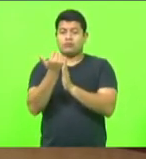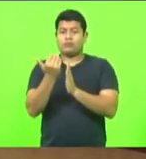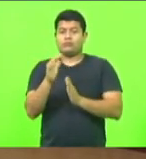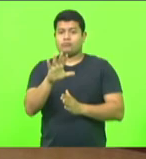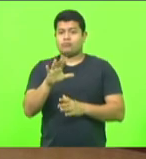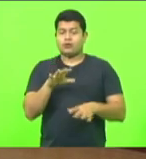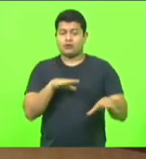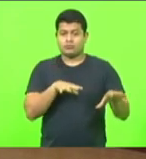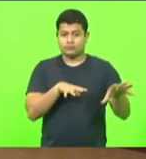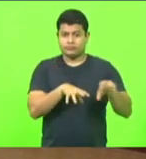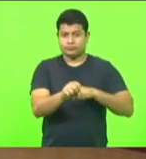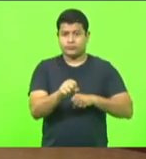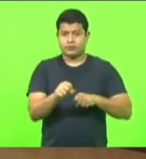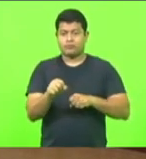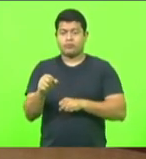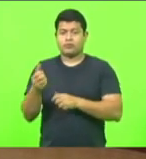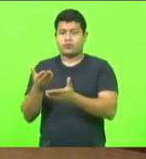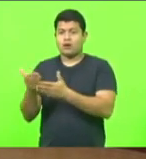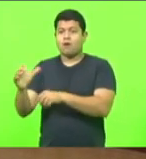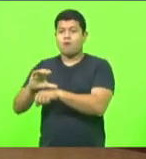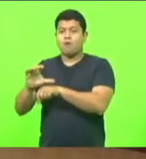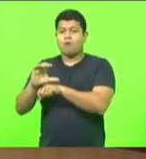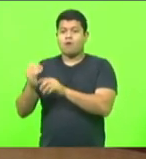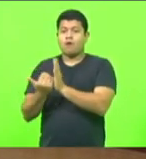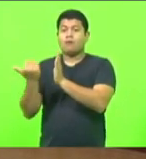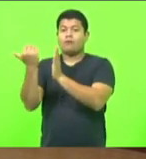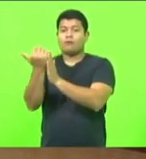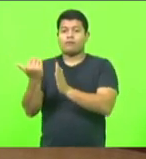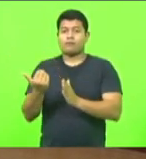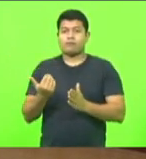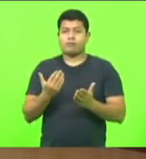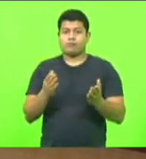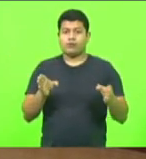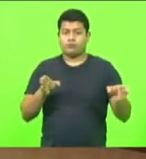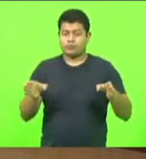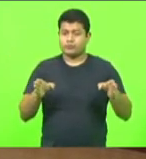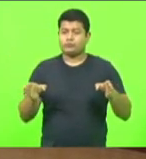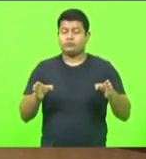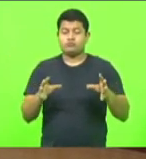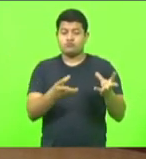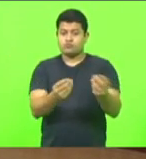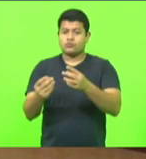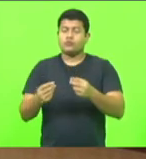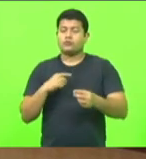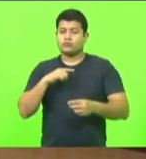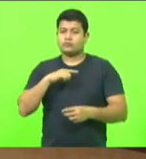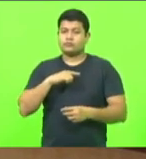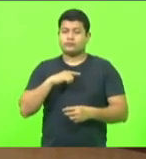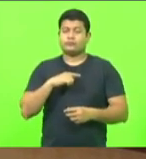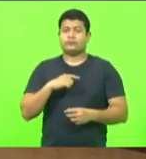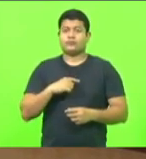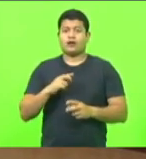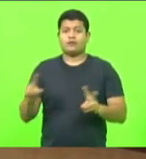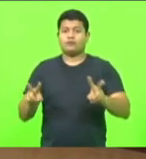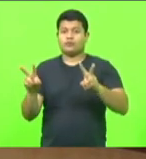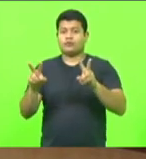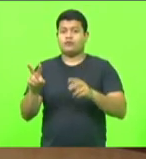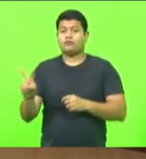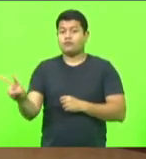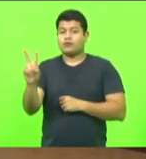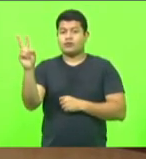para a especialização, percurso realizado pela grande maioria da categoria, a valorização salarial fica em